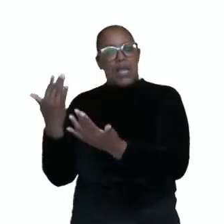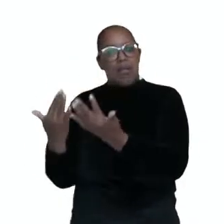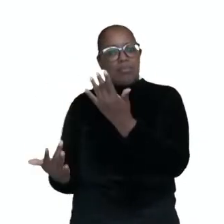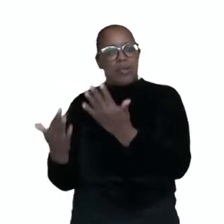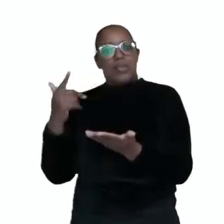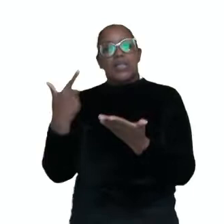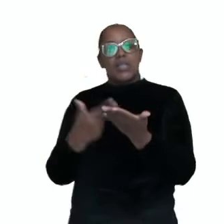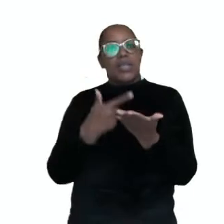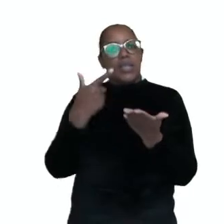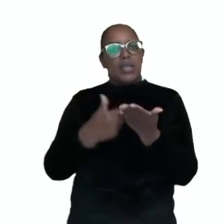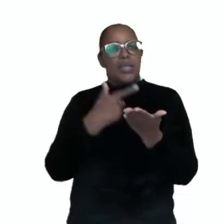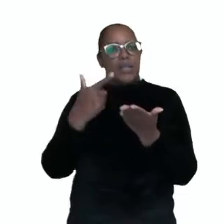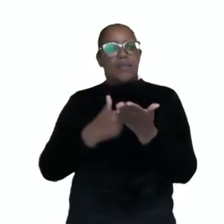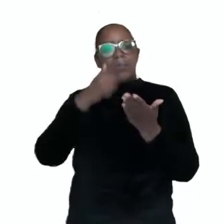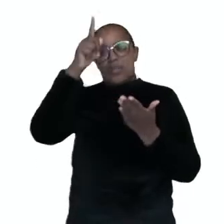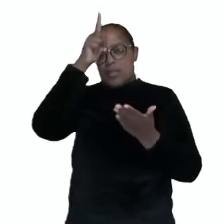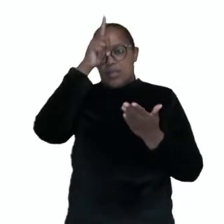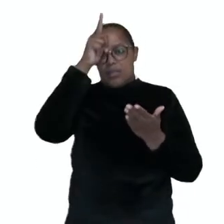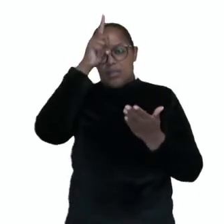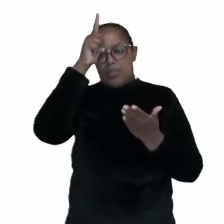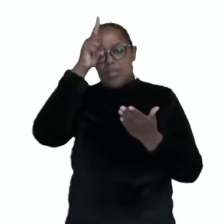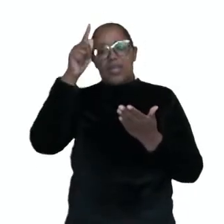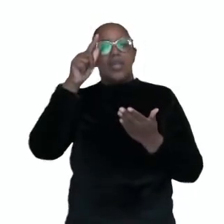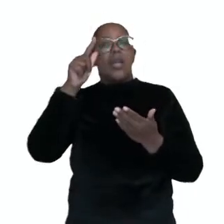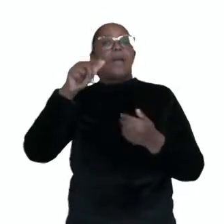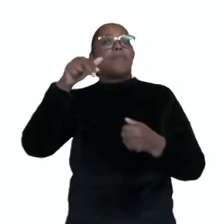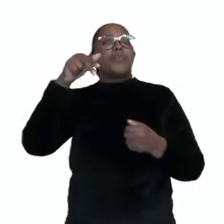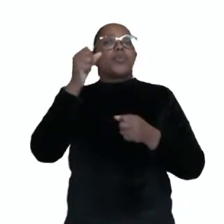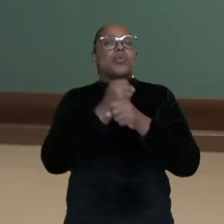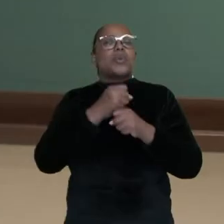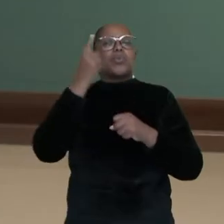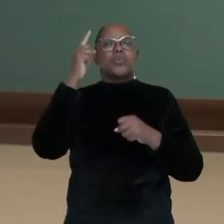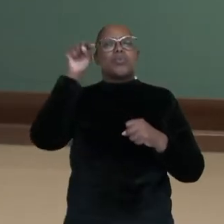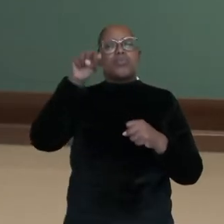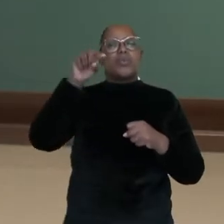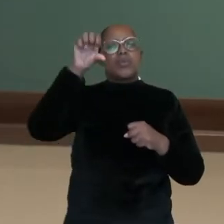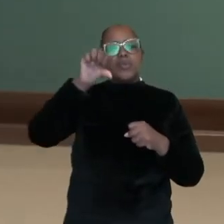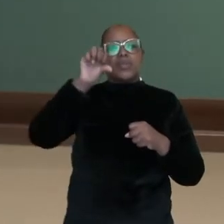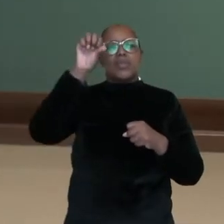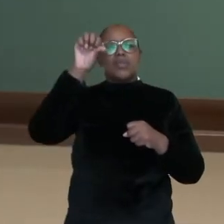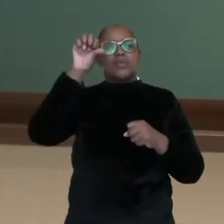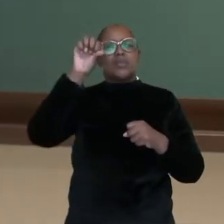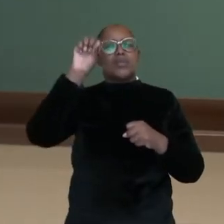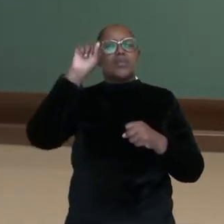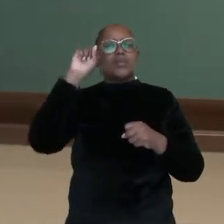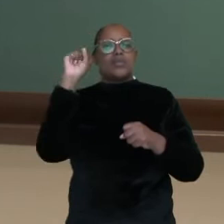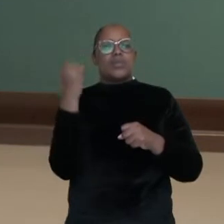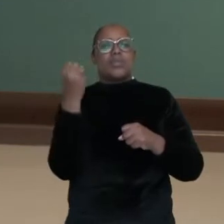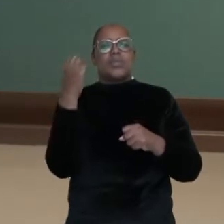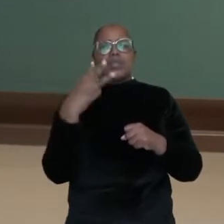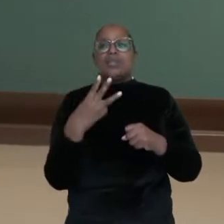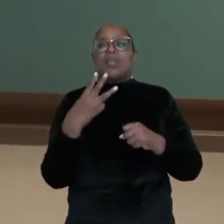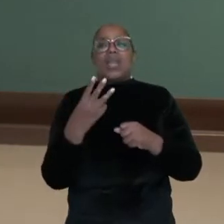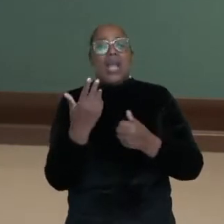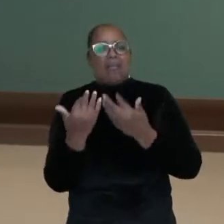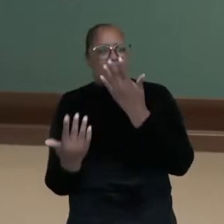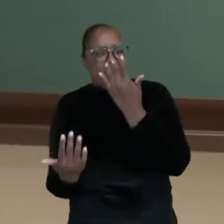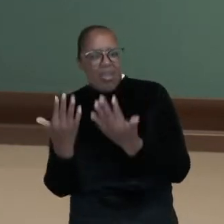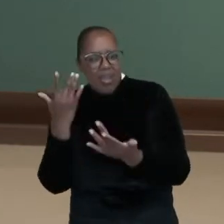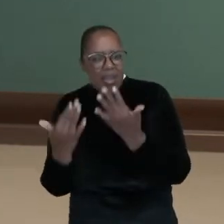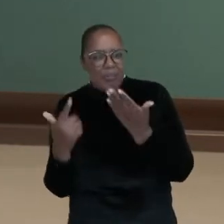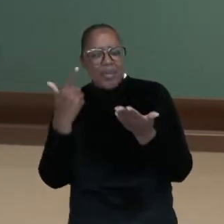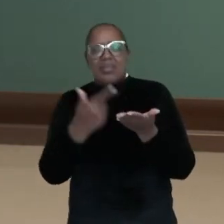Alemanha nazista em 1933. Mas, professora, queima de livro, né? Veja, por que que um regime político